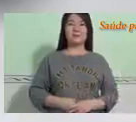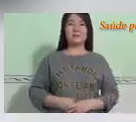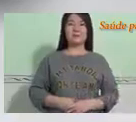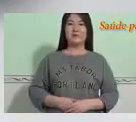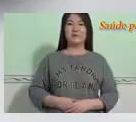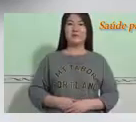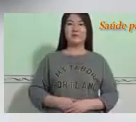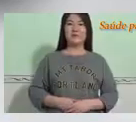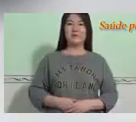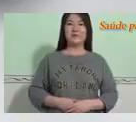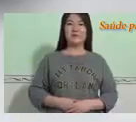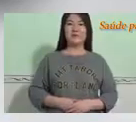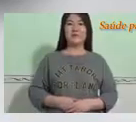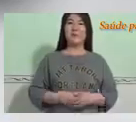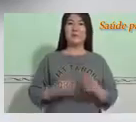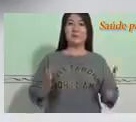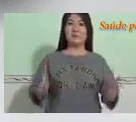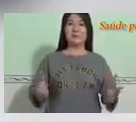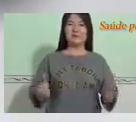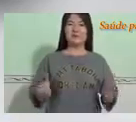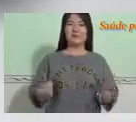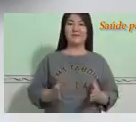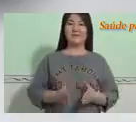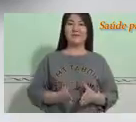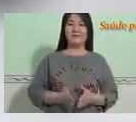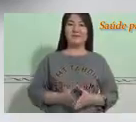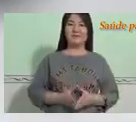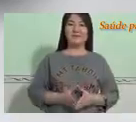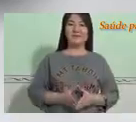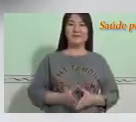de evitar que a garganta fique seca e irritada.